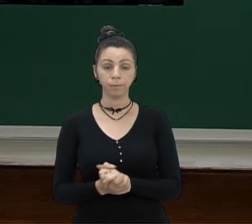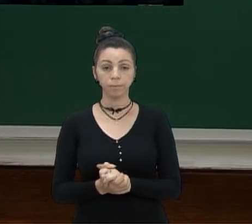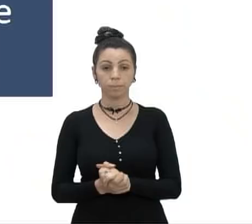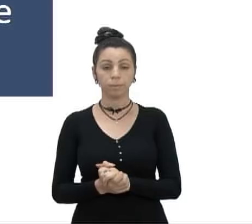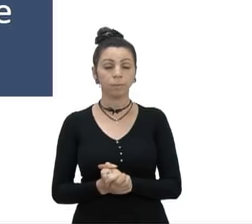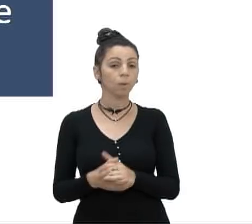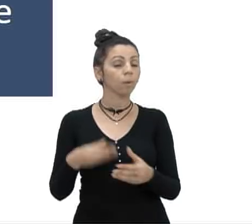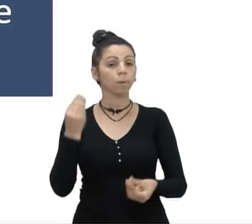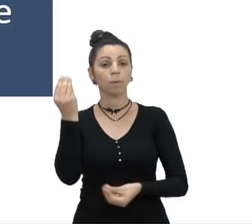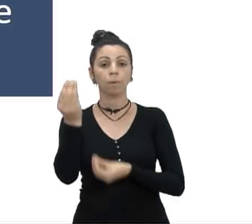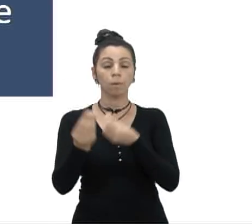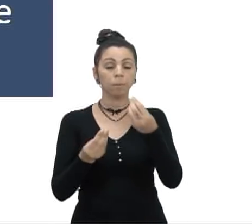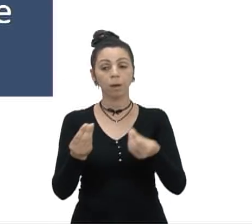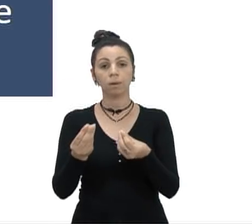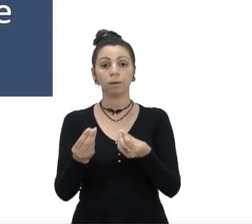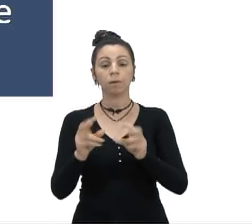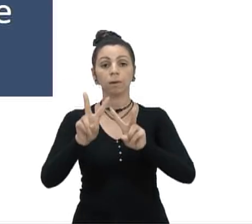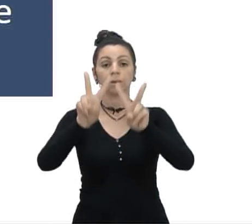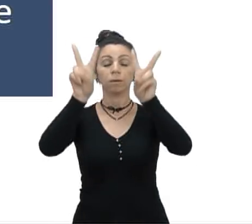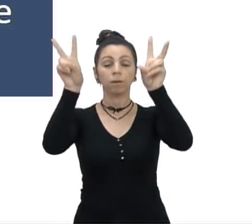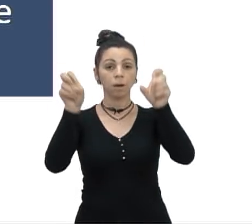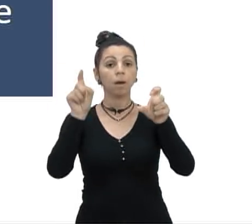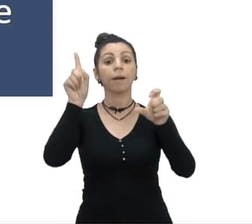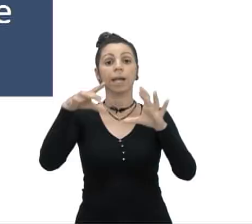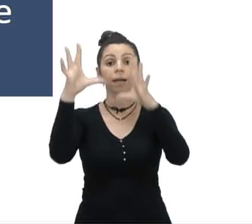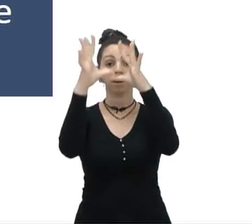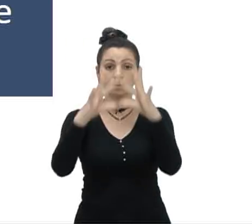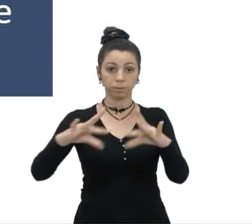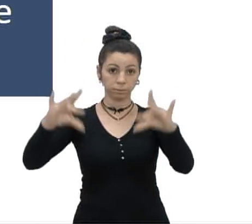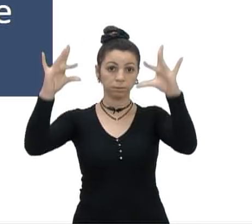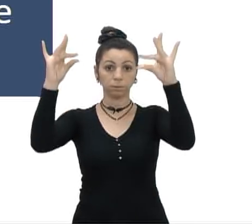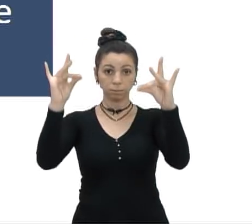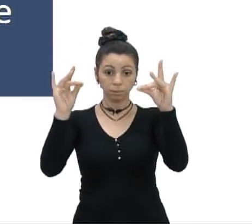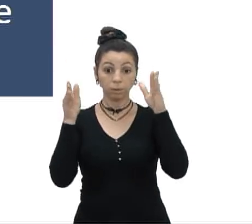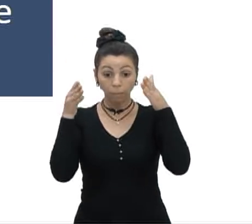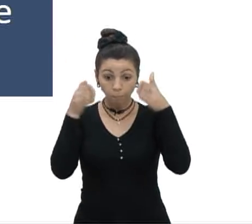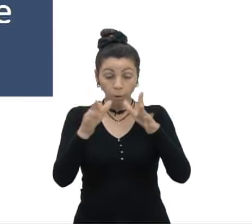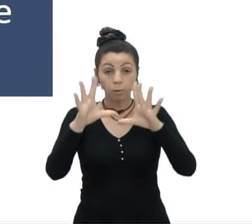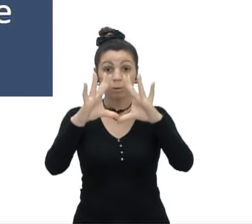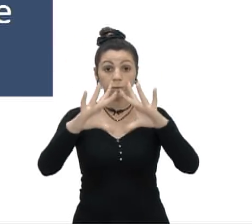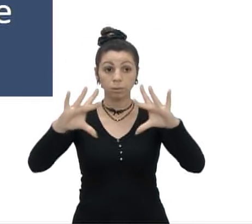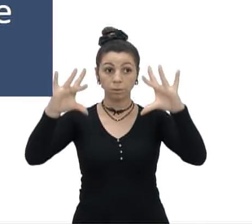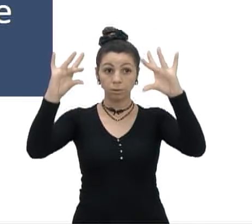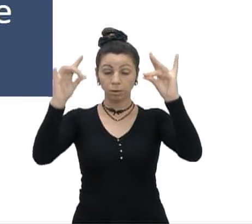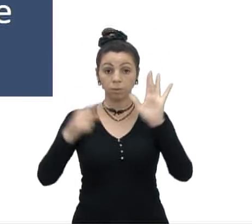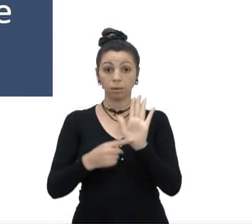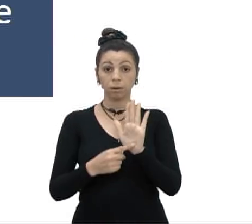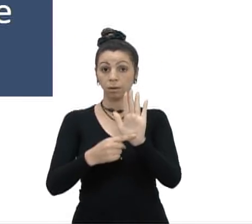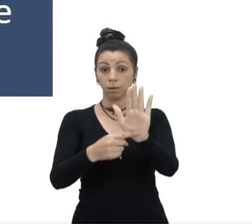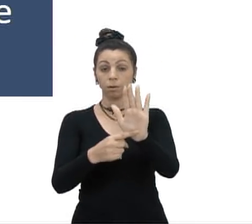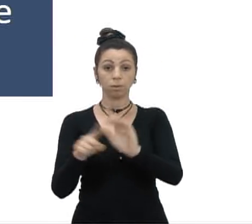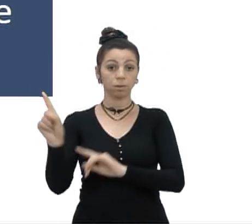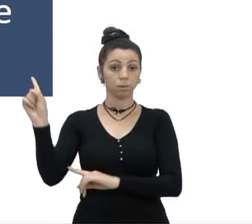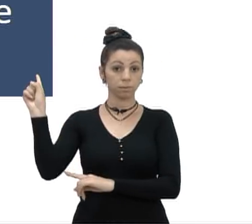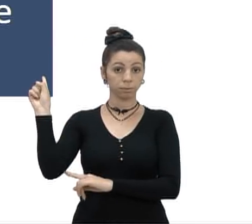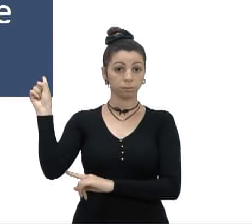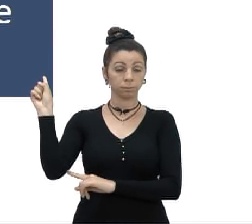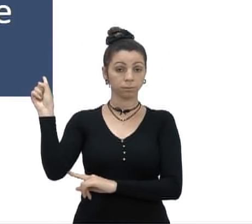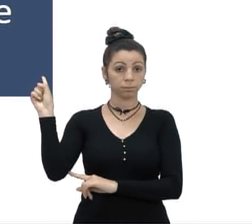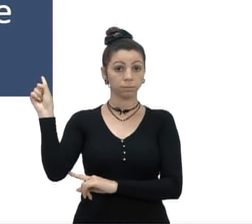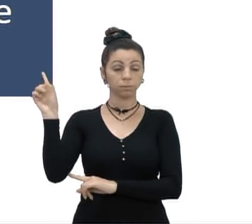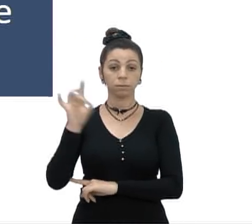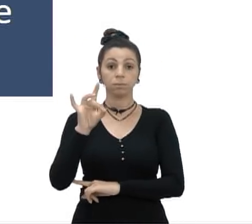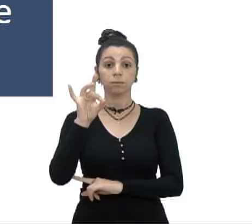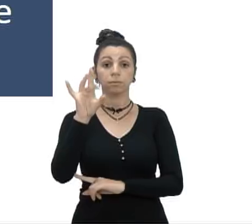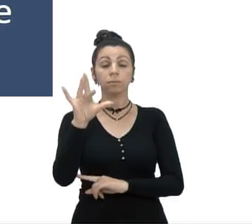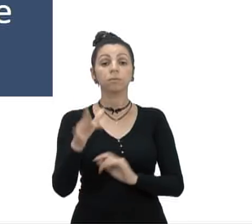Então, como o nosso assunto agora é falar do estado líquido, esta representação, essa imagem que está na tela para vocês, só